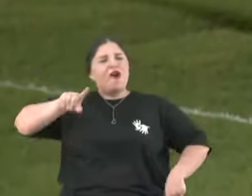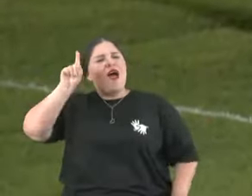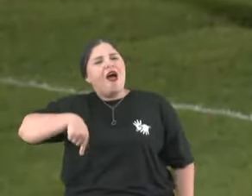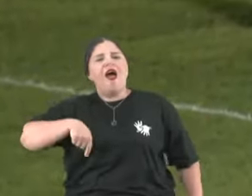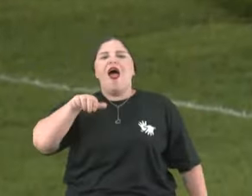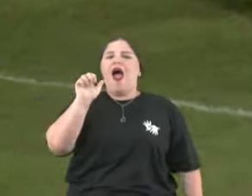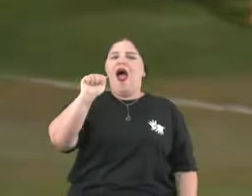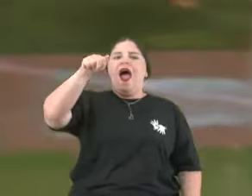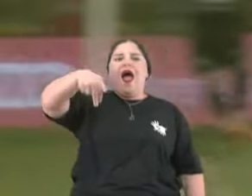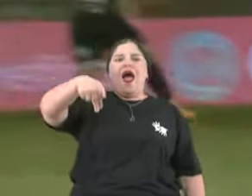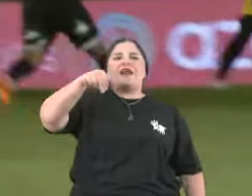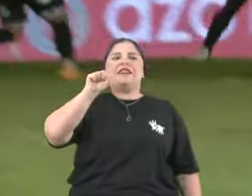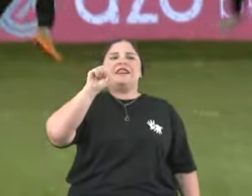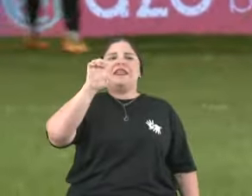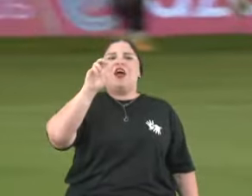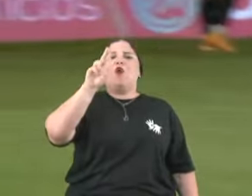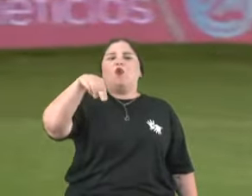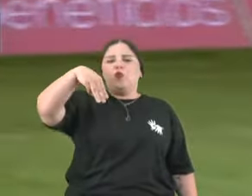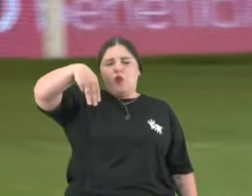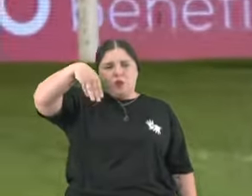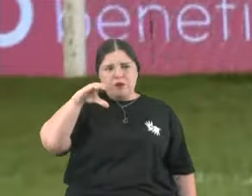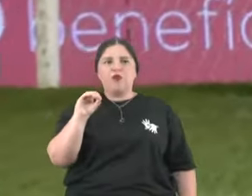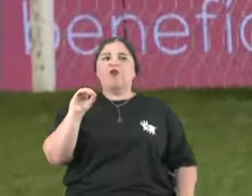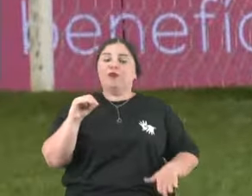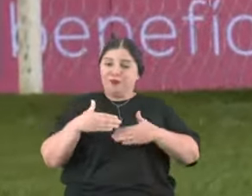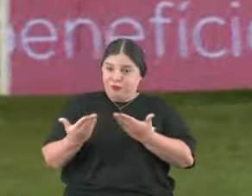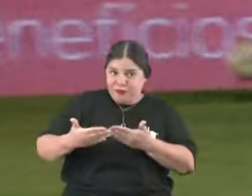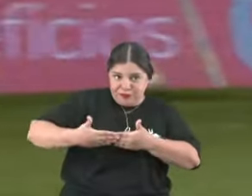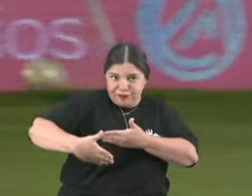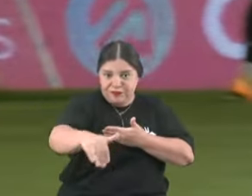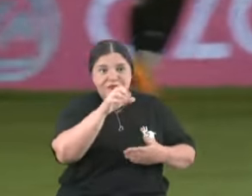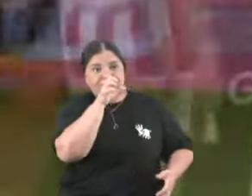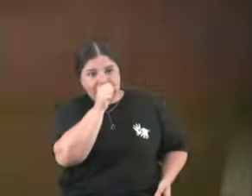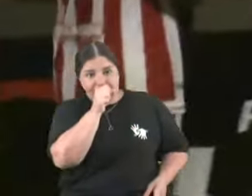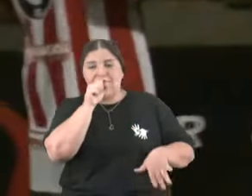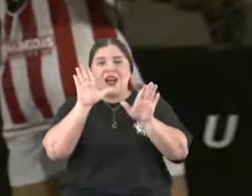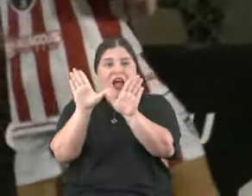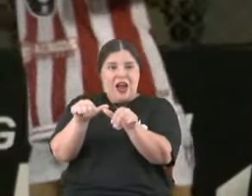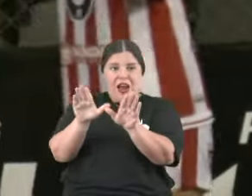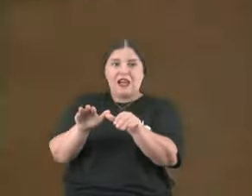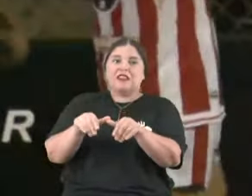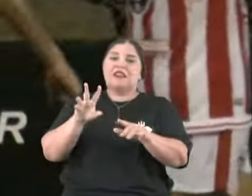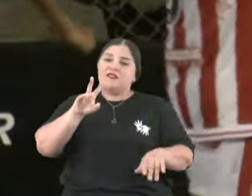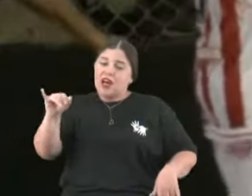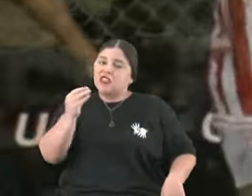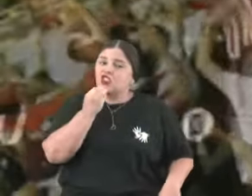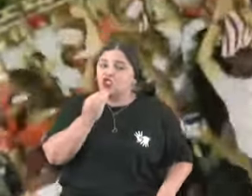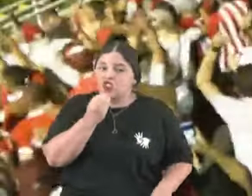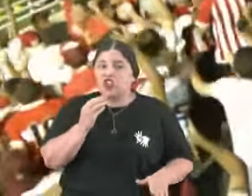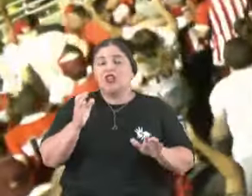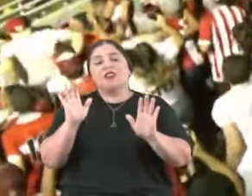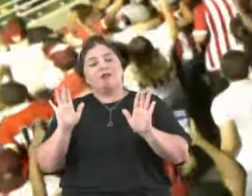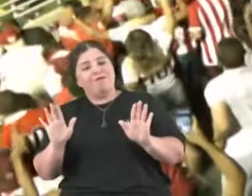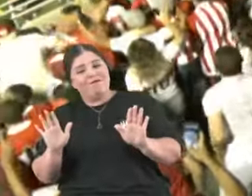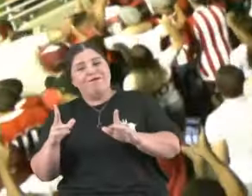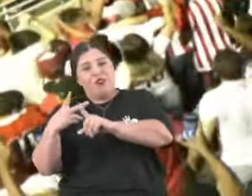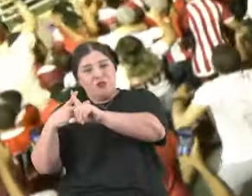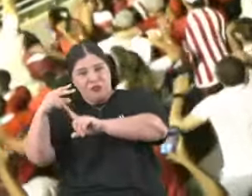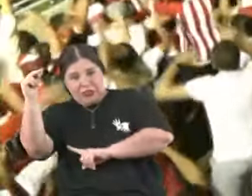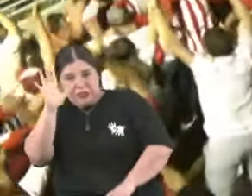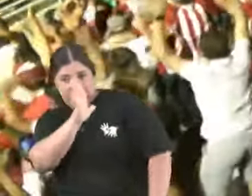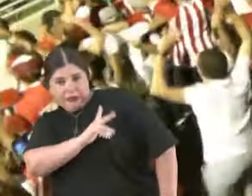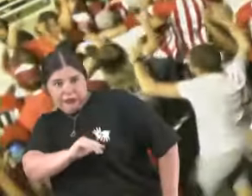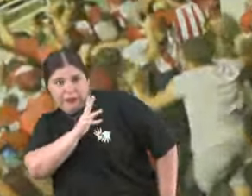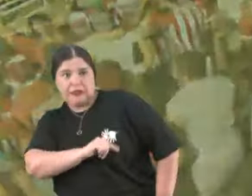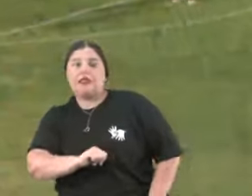essa diferença. Bom, sábado o Asa vai ter mais uma pedreira pela frente. Venceu o CRB já lá no Rei Pelé,